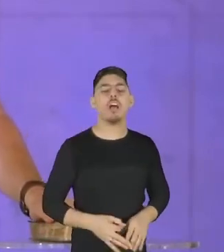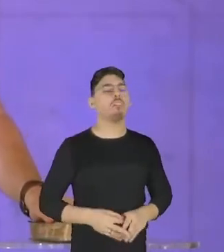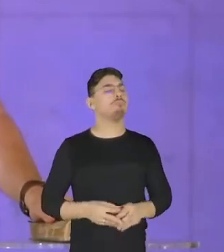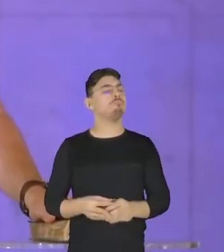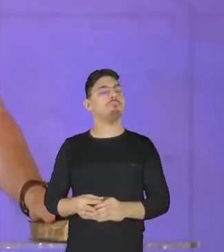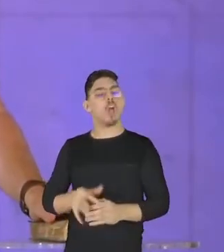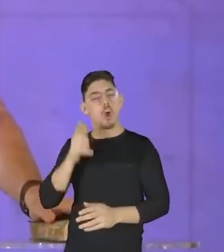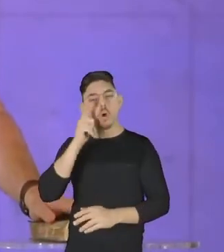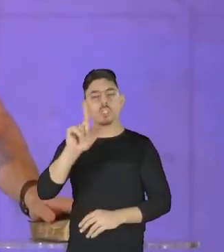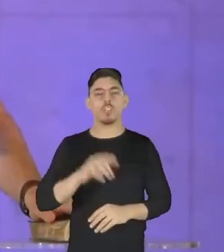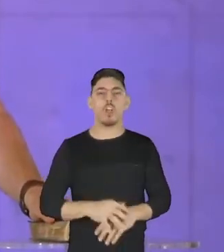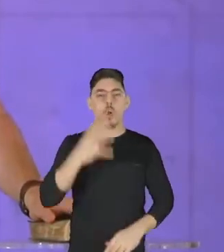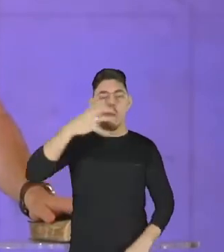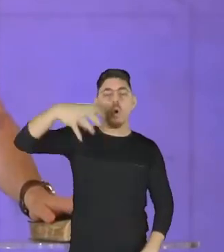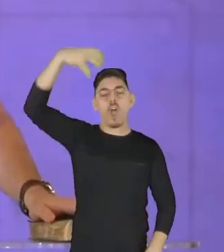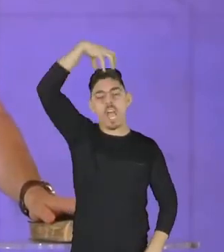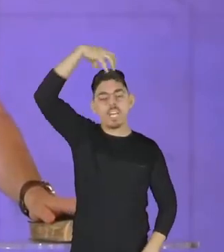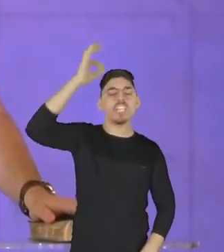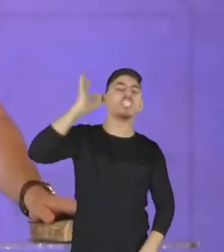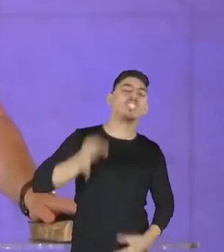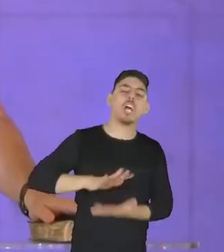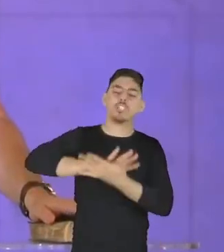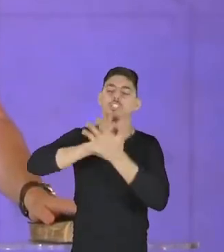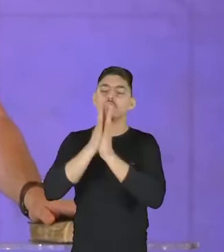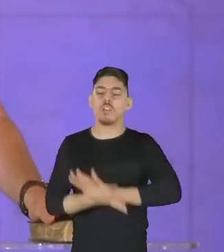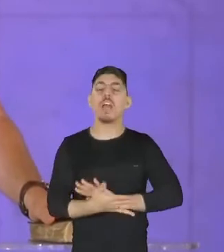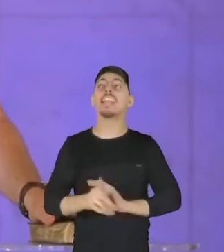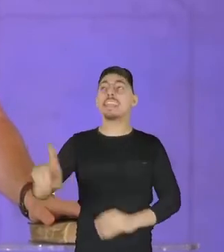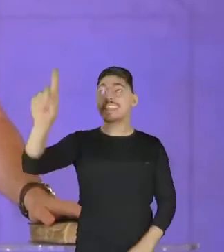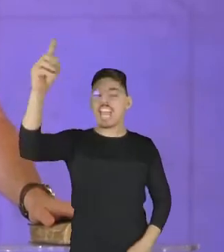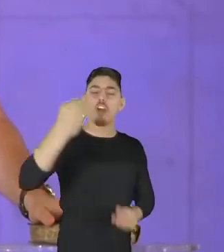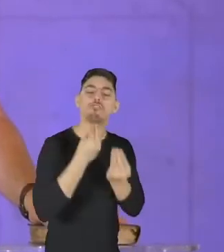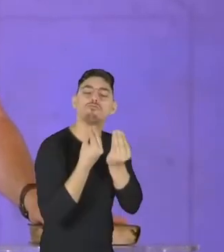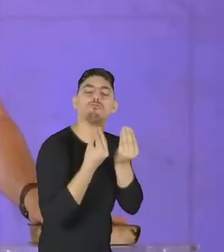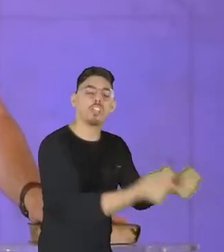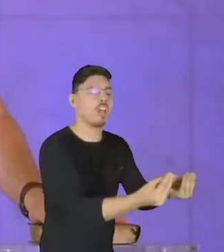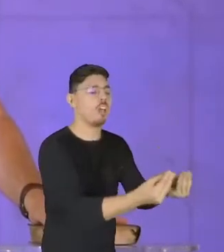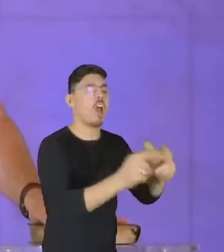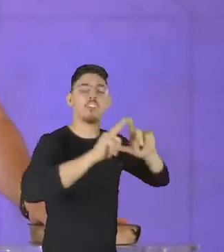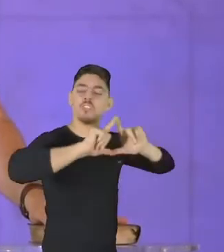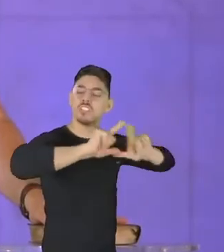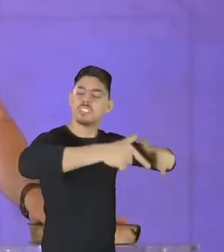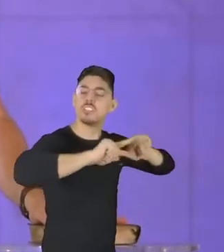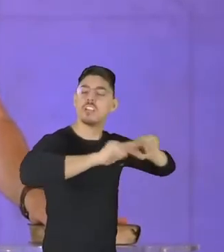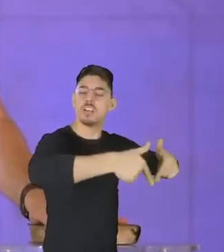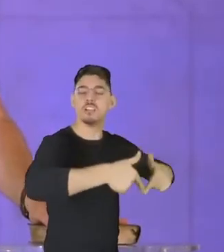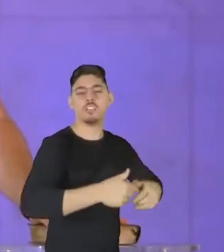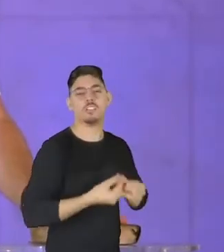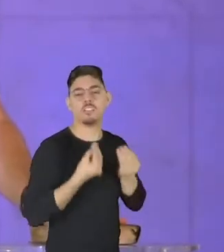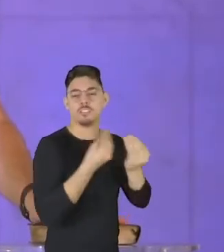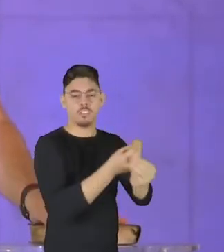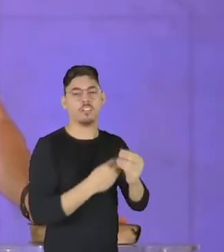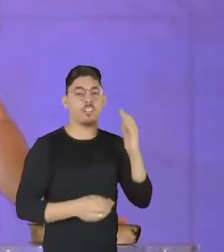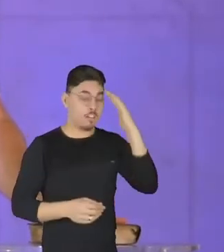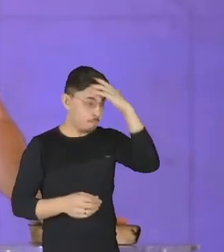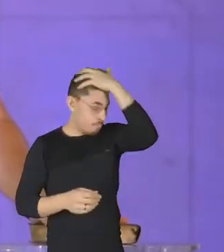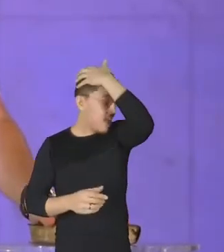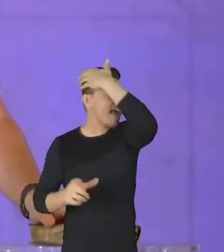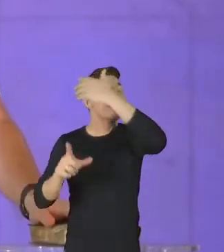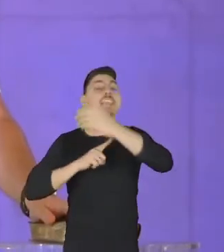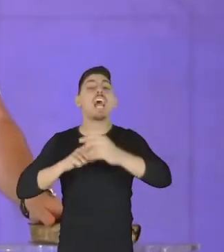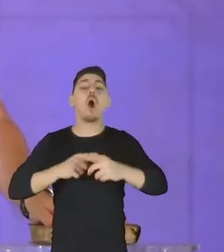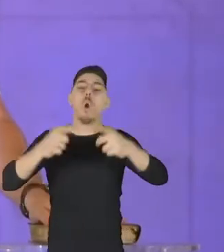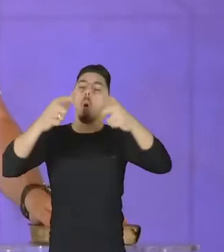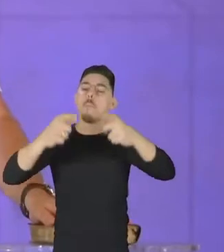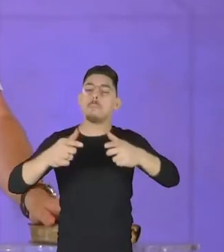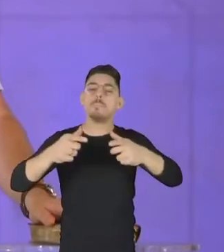derrotados. O Senhor deu aos israelitas. Existe uma terra